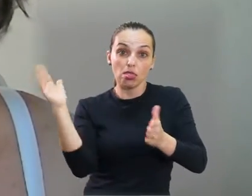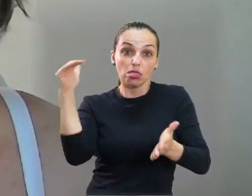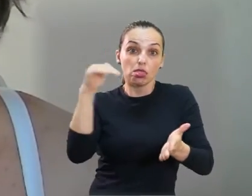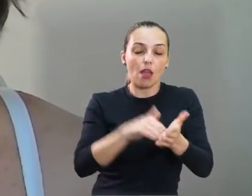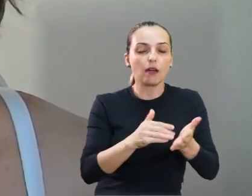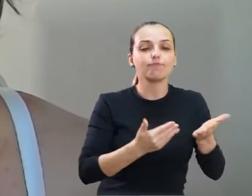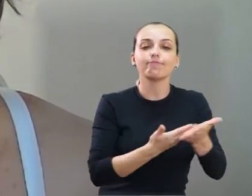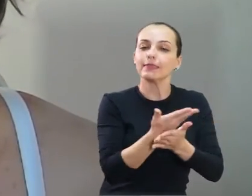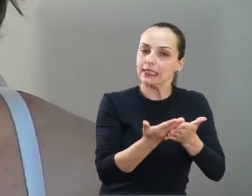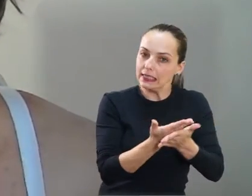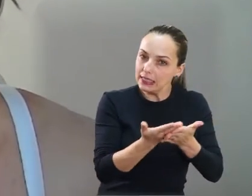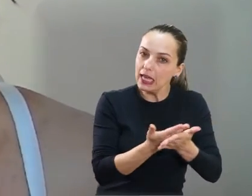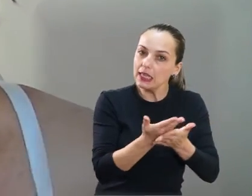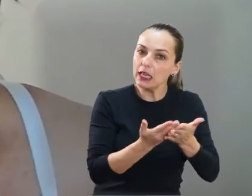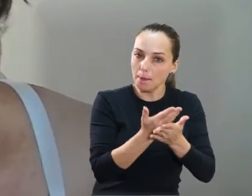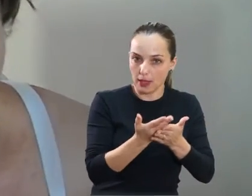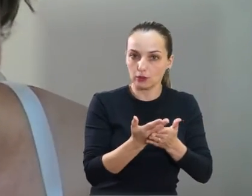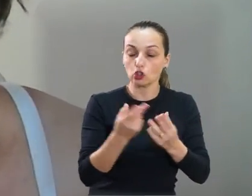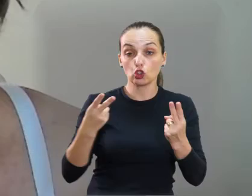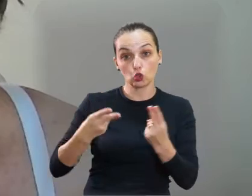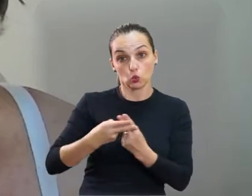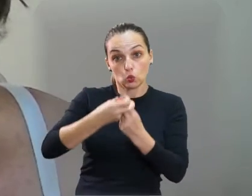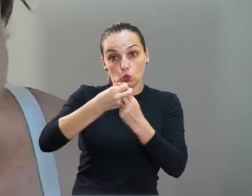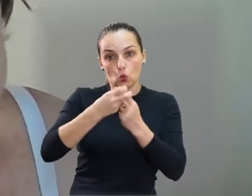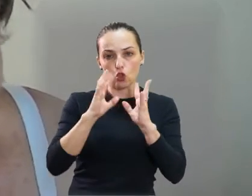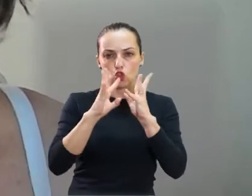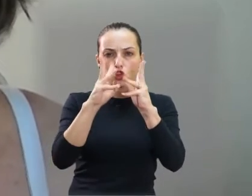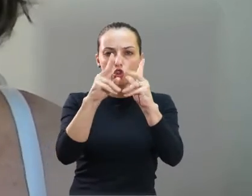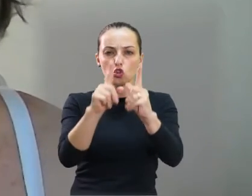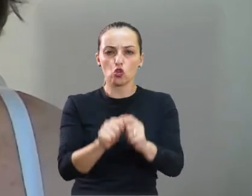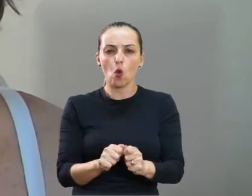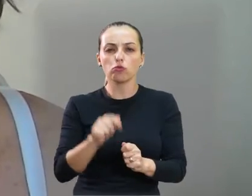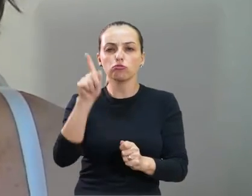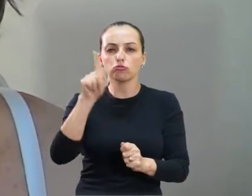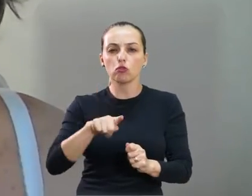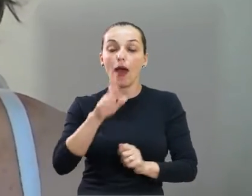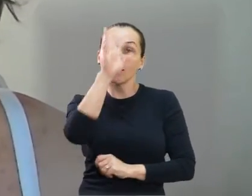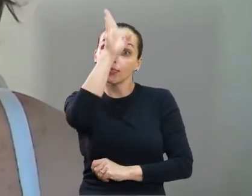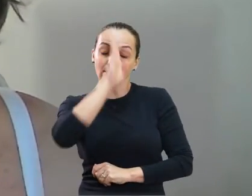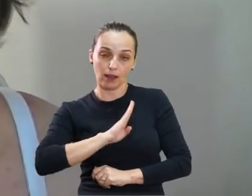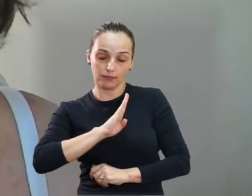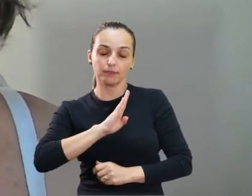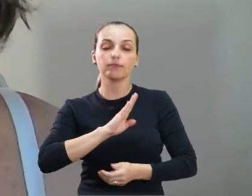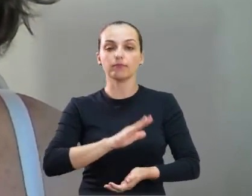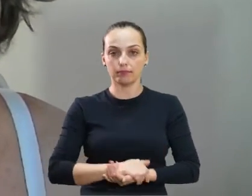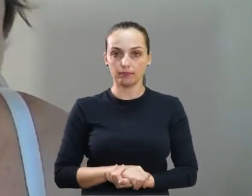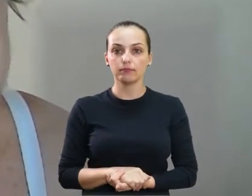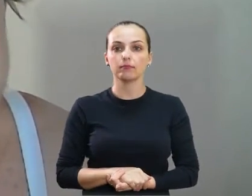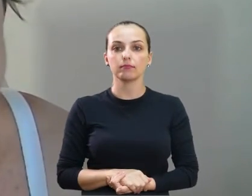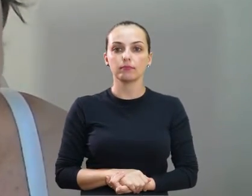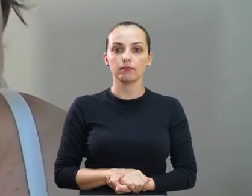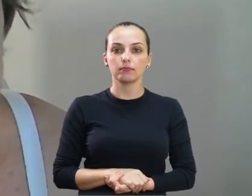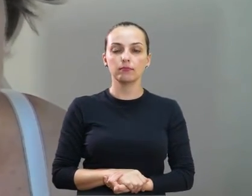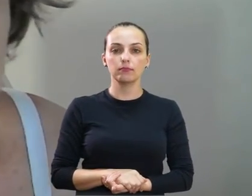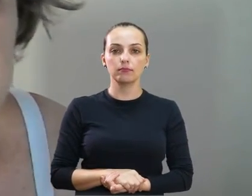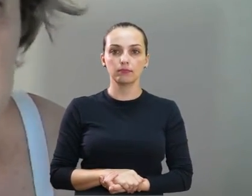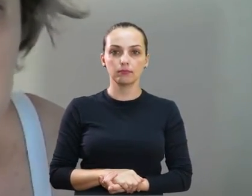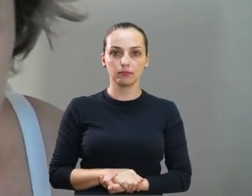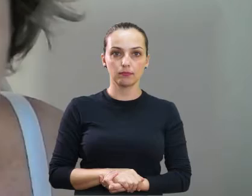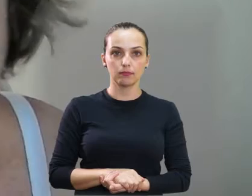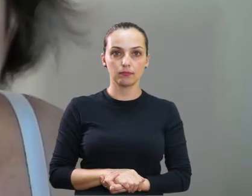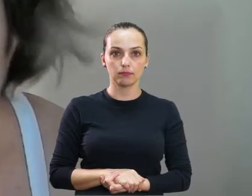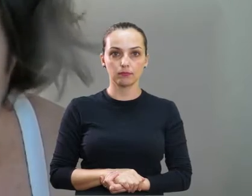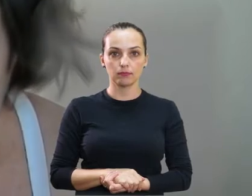a todo paciente, desde a captação diagnóstica até o seu tratamento. Tudo isso através da